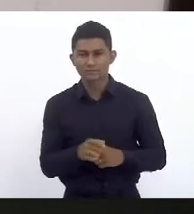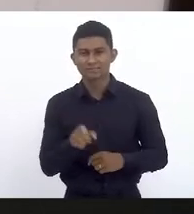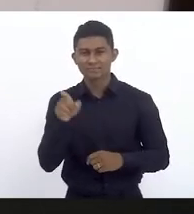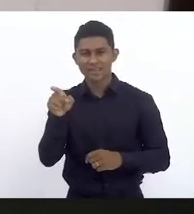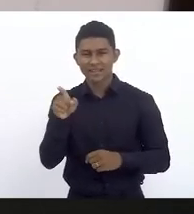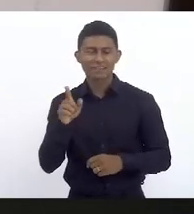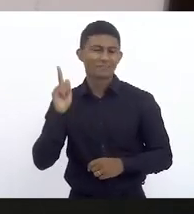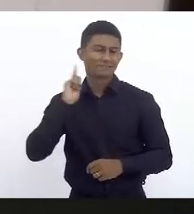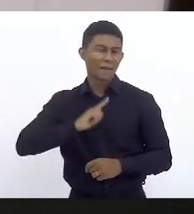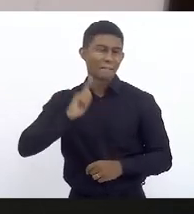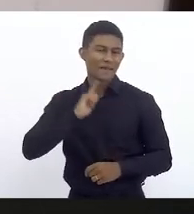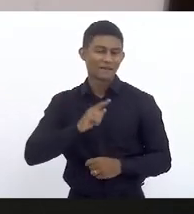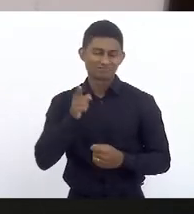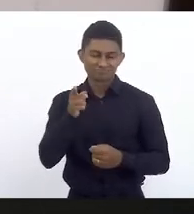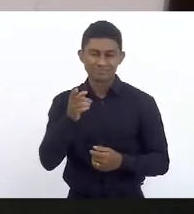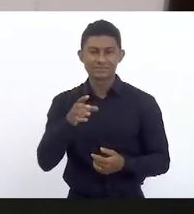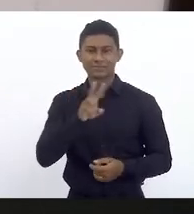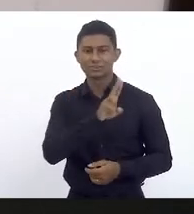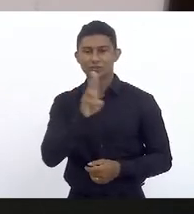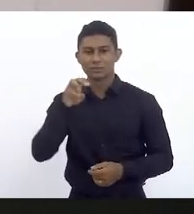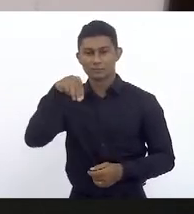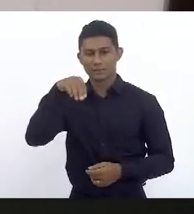rubro-negro Mauro Osório.